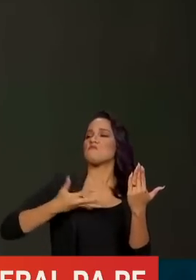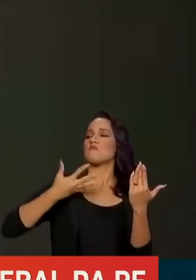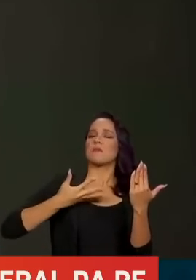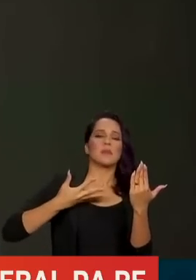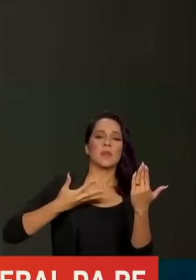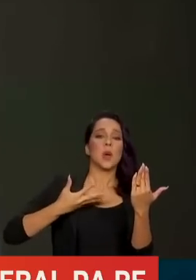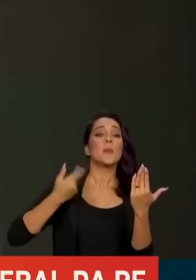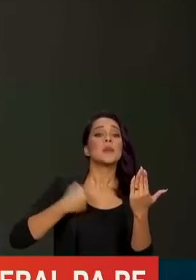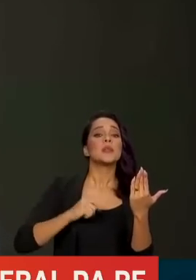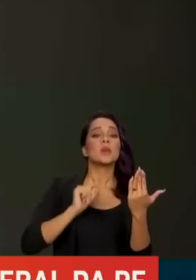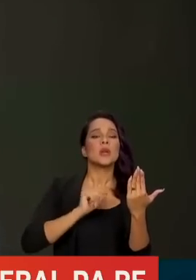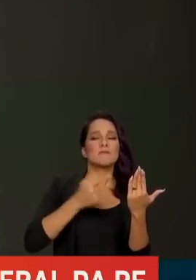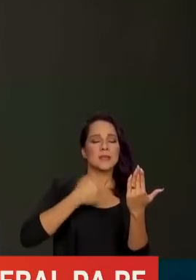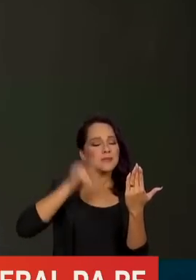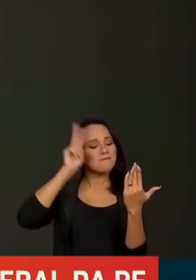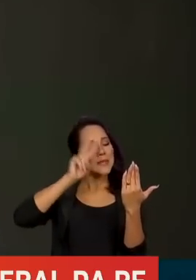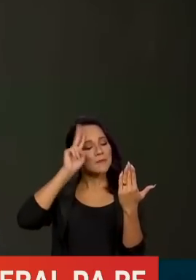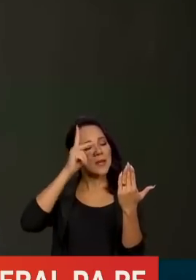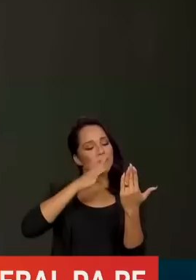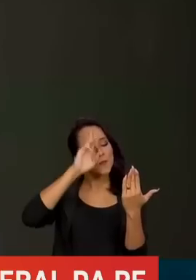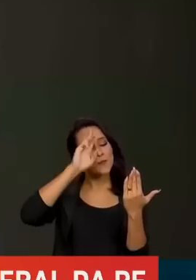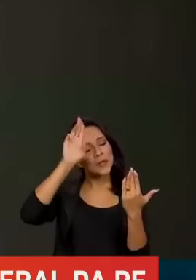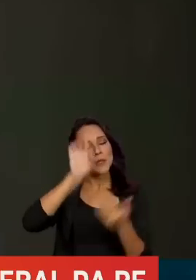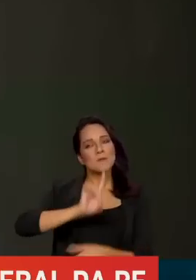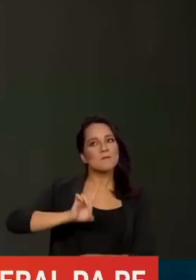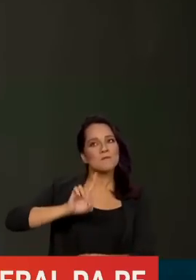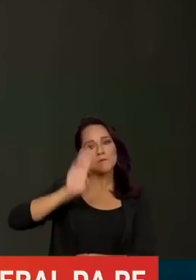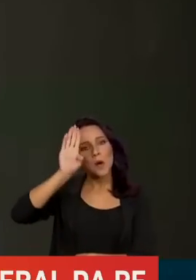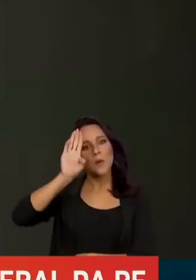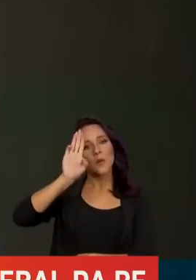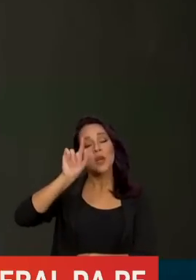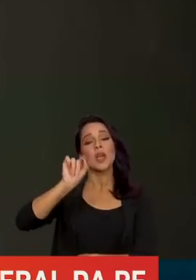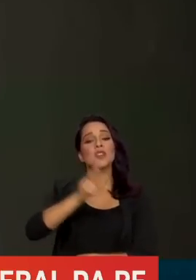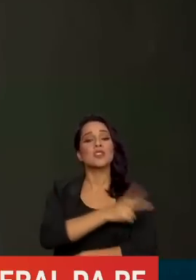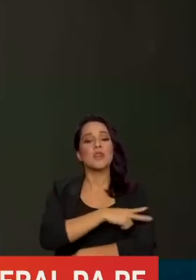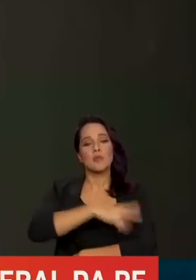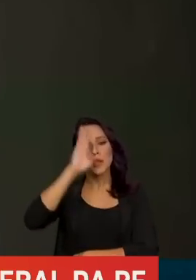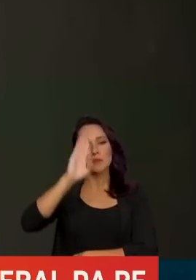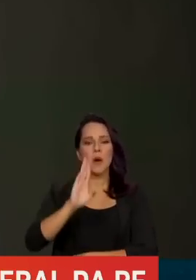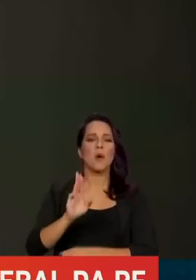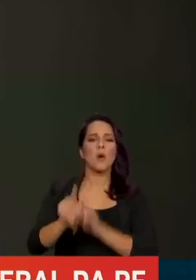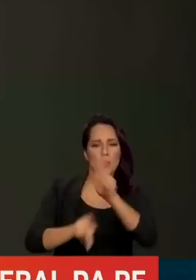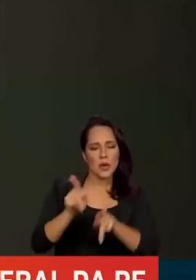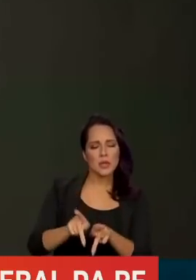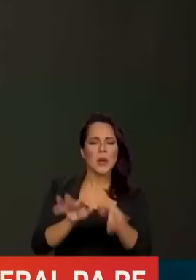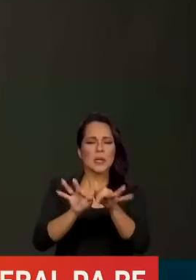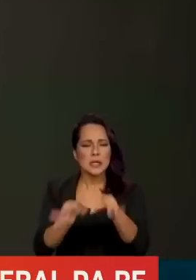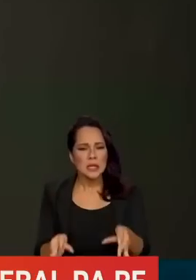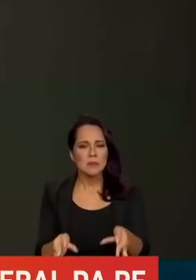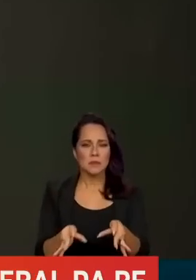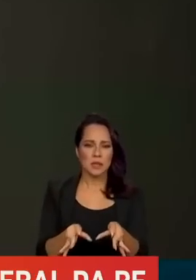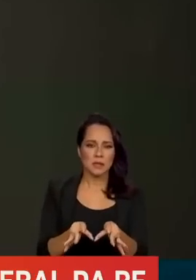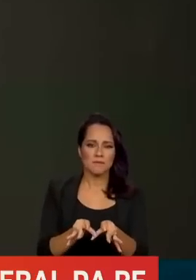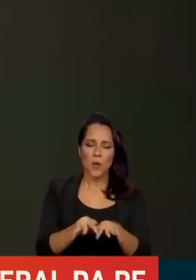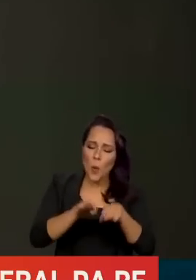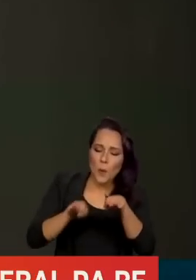é preciso que nós lembremos do nosso chefe Supremos o povo simples humilde aqueles que precisam